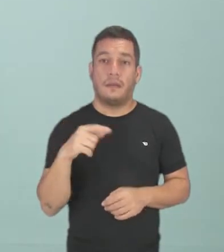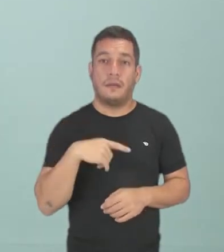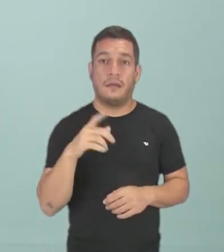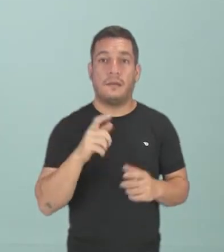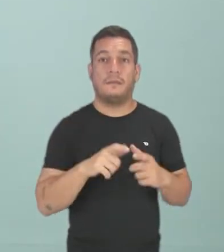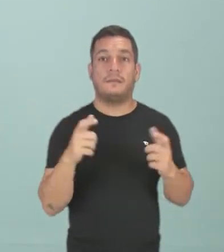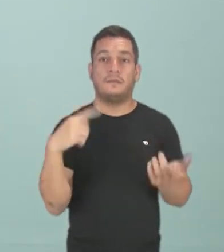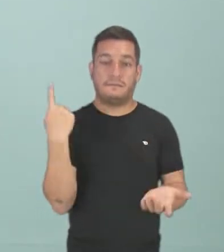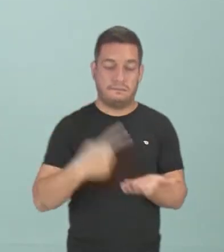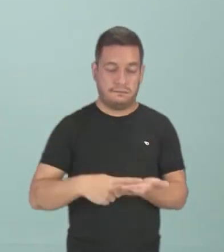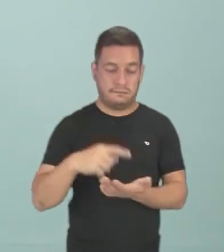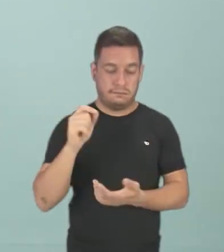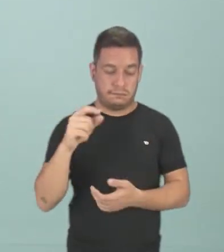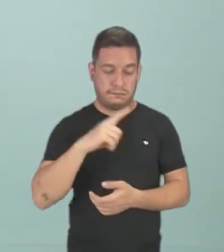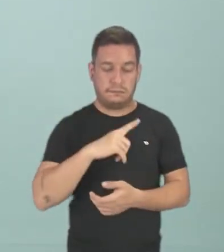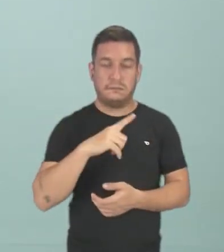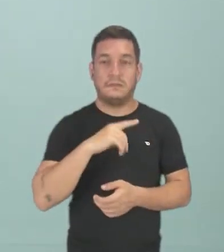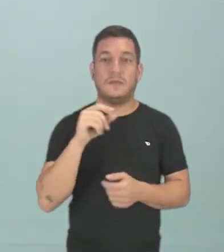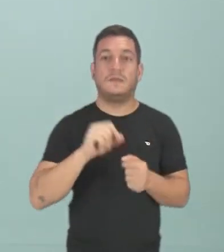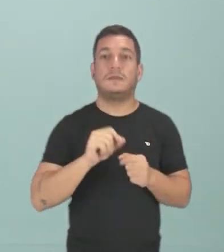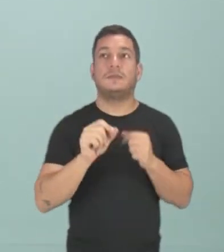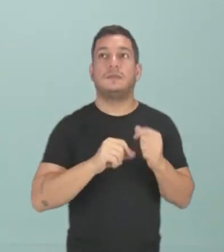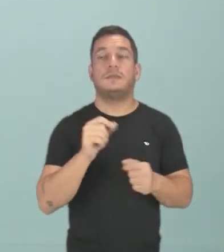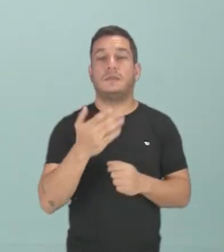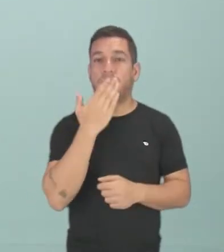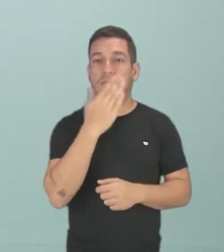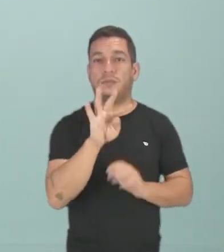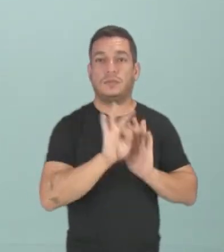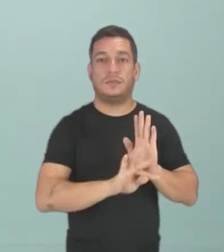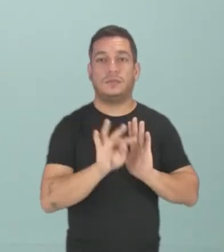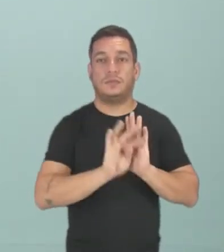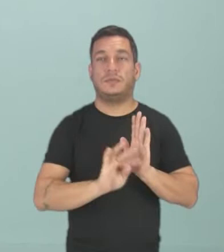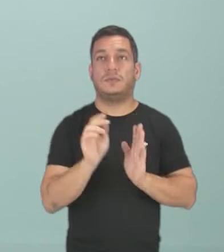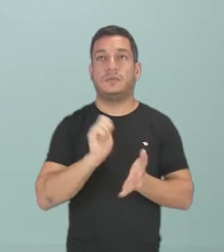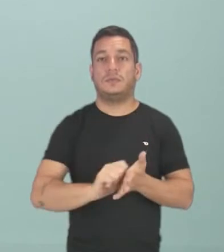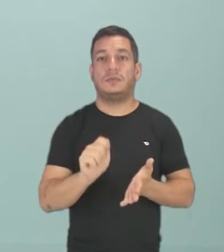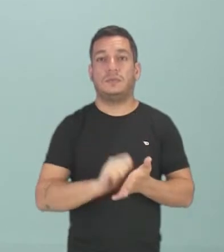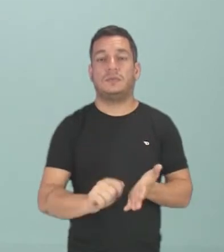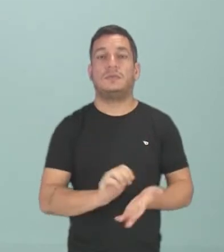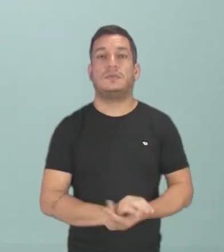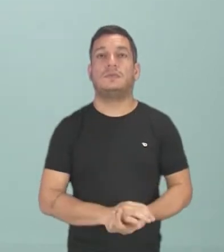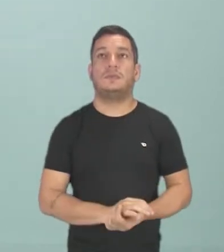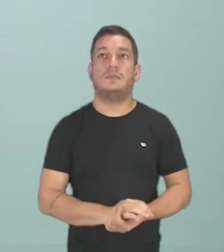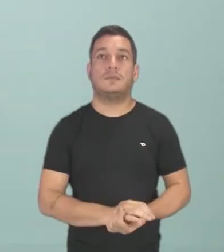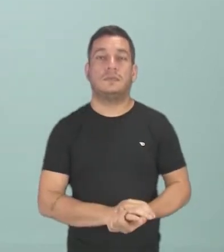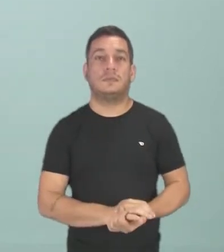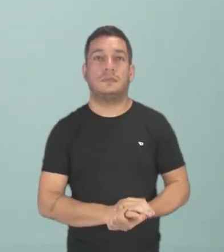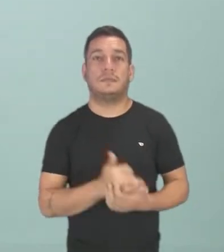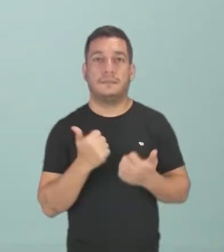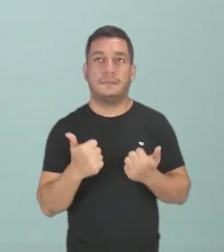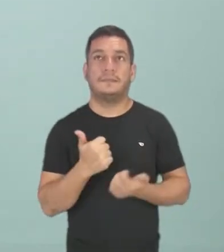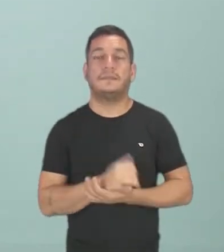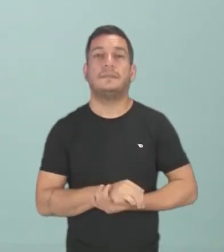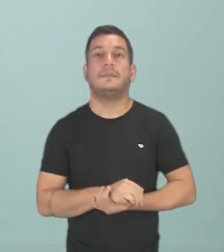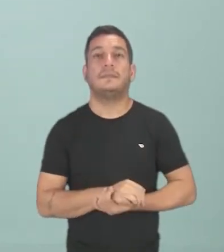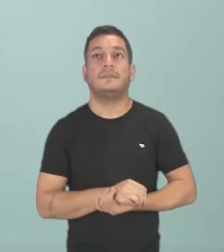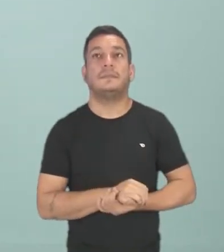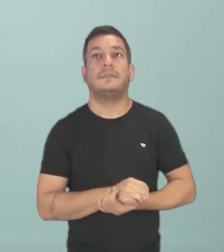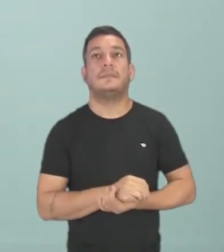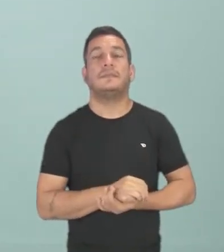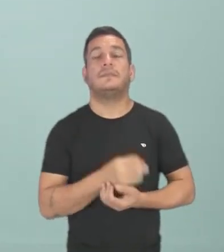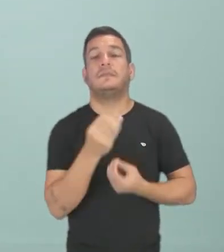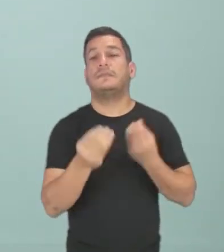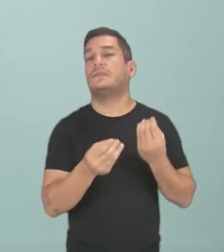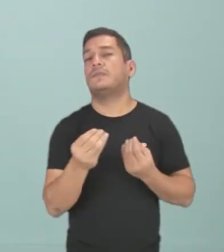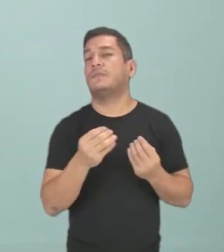maior compromisso em fazer esse tipo de texto, em escrever esse tipo de texto. Tá certo? Como é que se